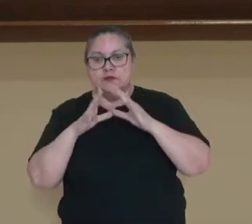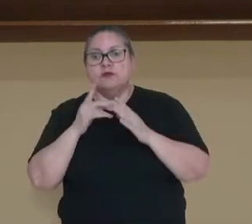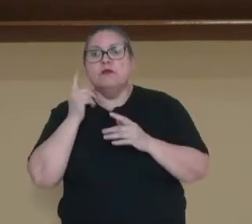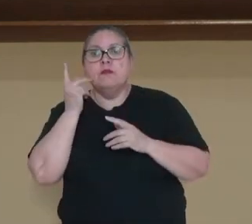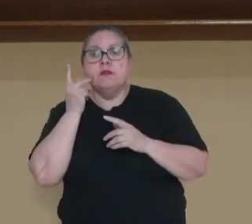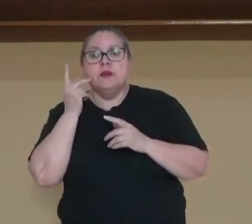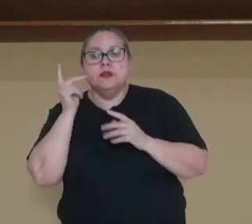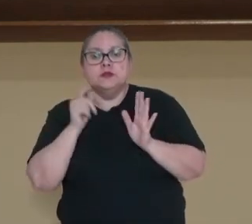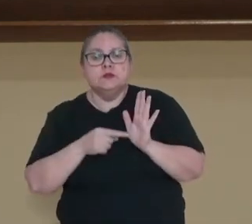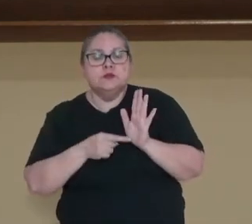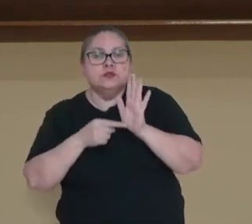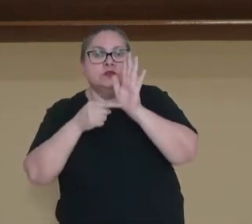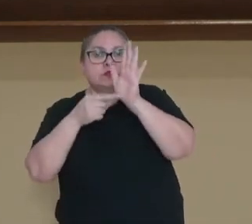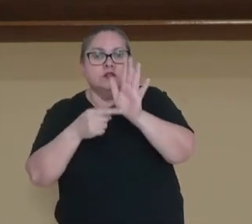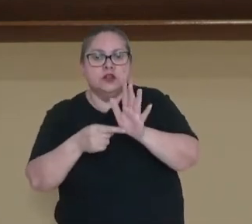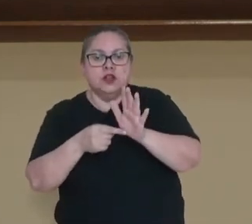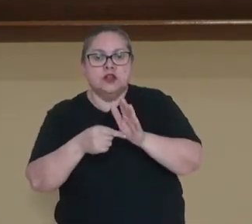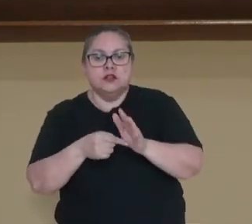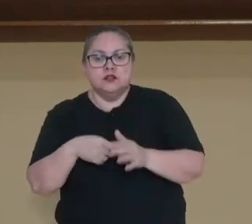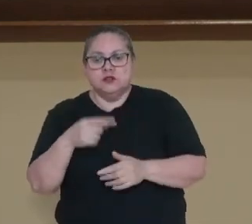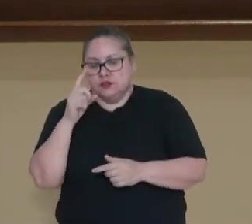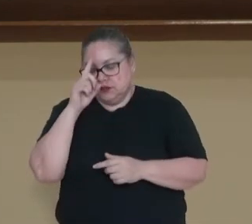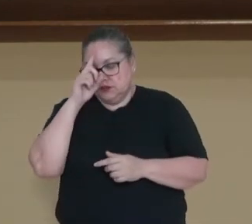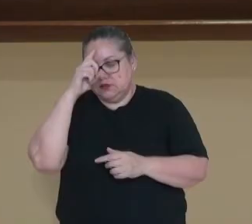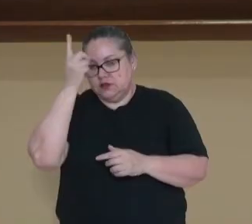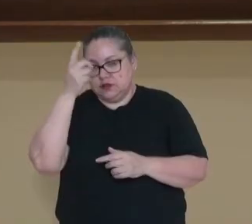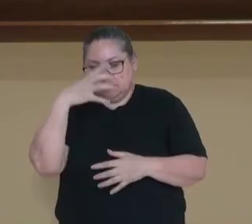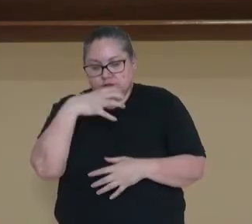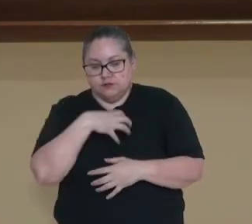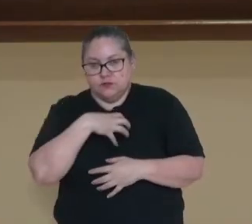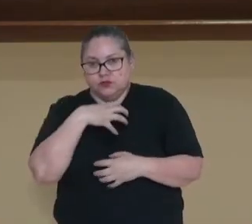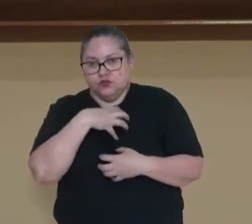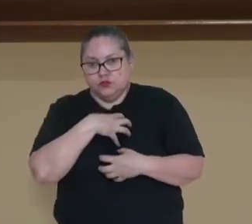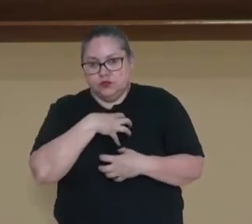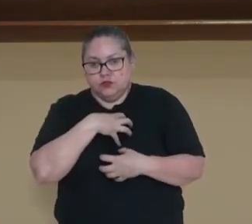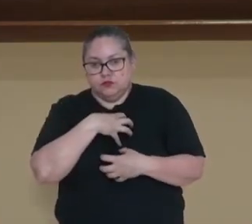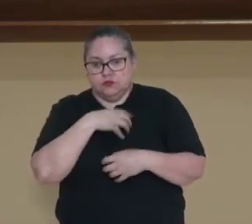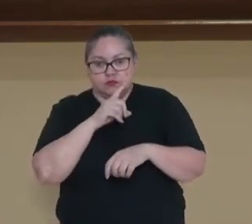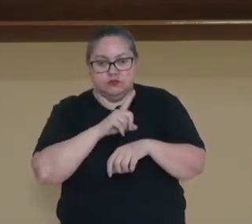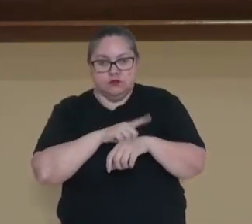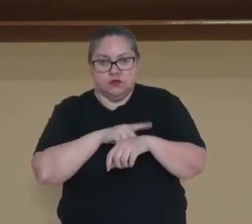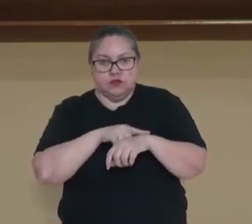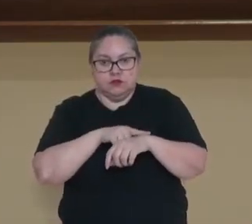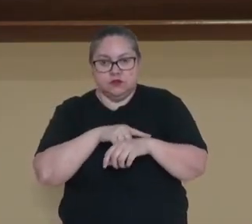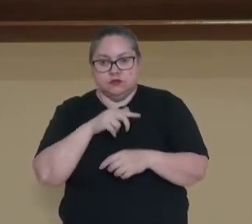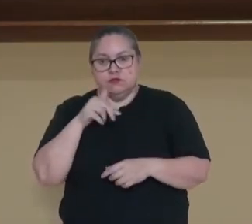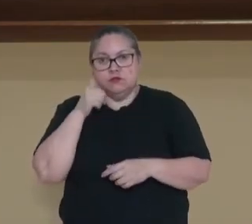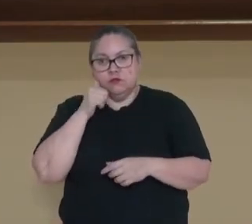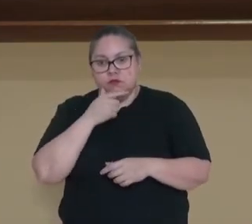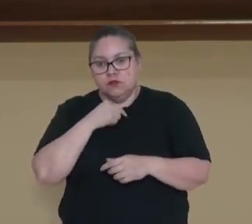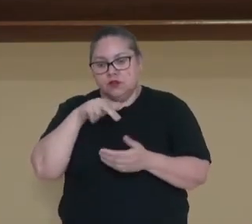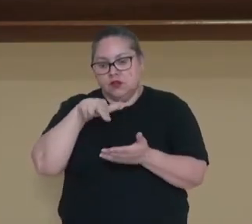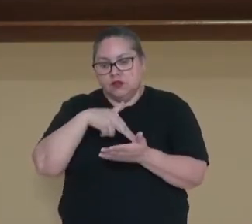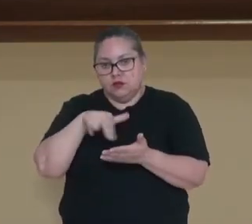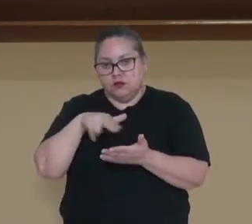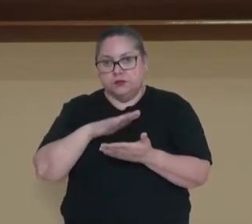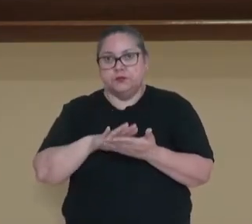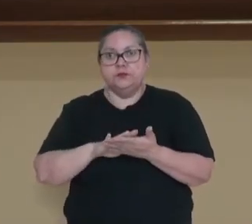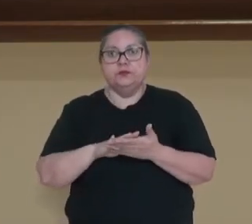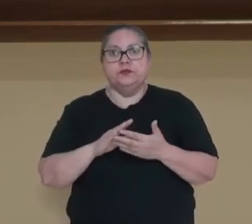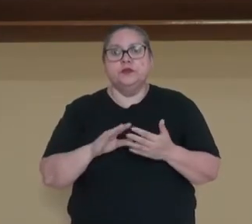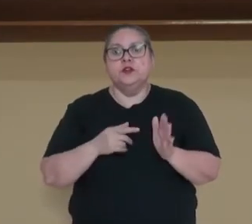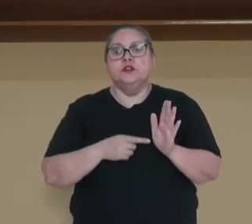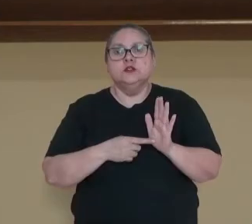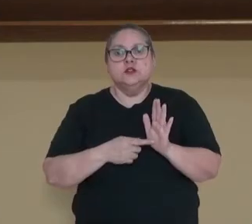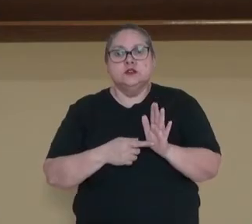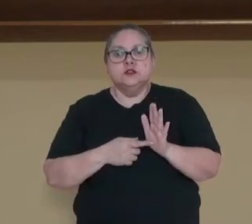para transmitir aquela ideia do sentimento que o dançarino está passando no momento, tá? Então